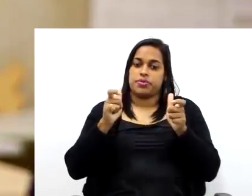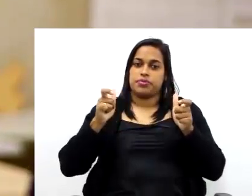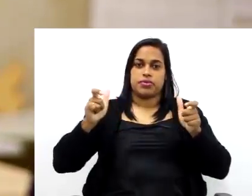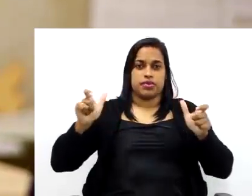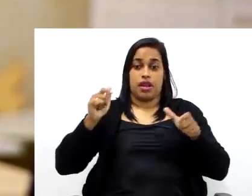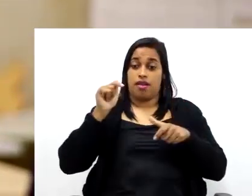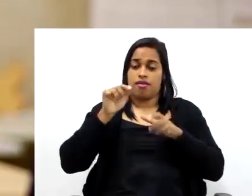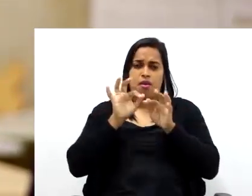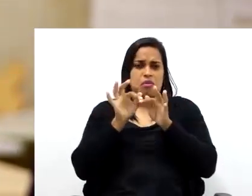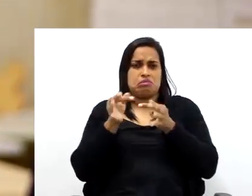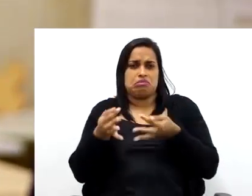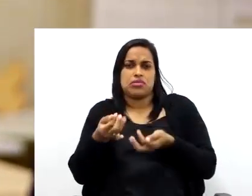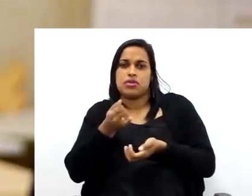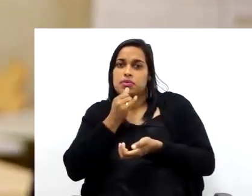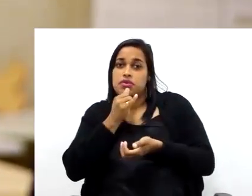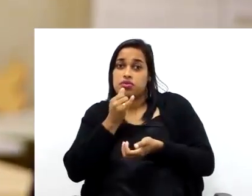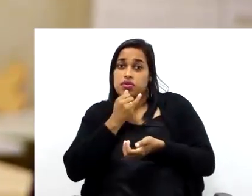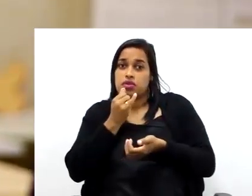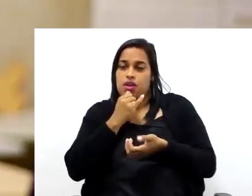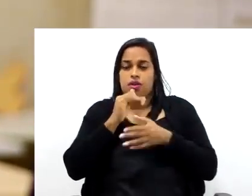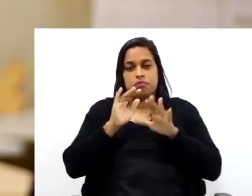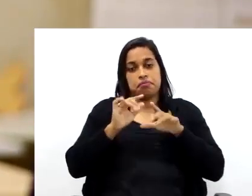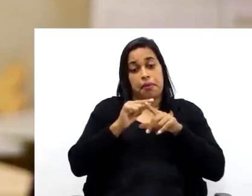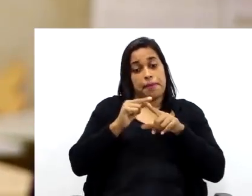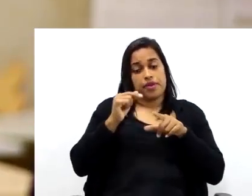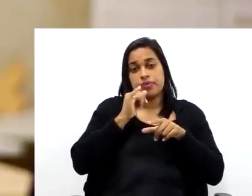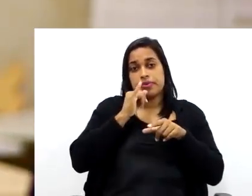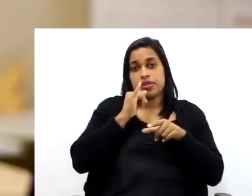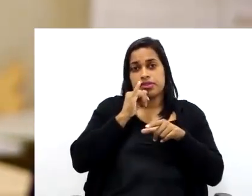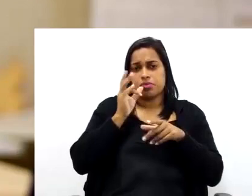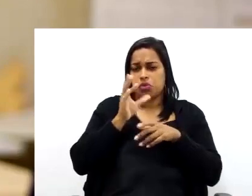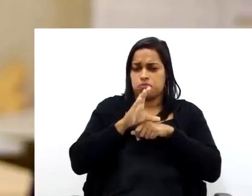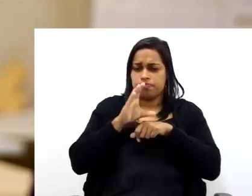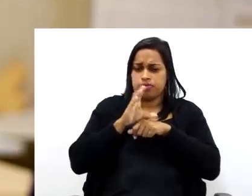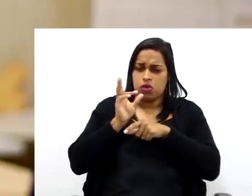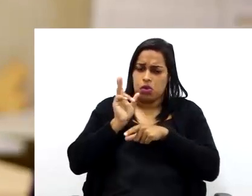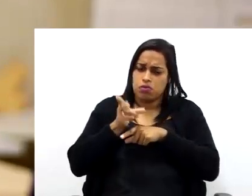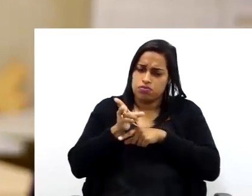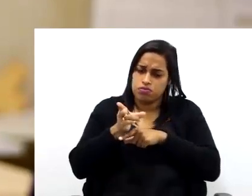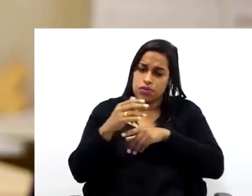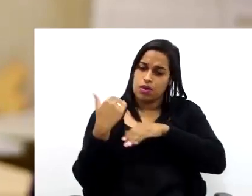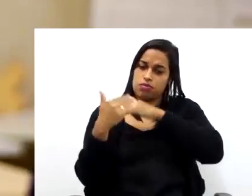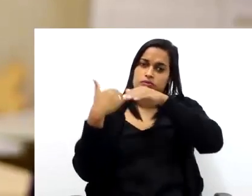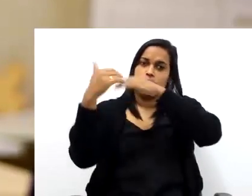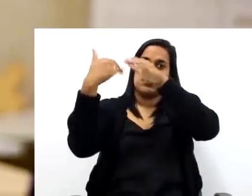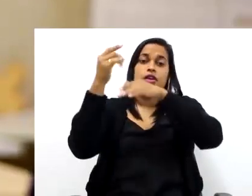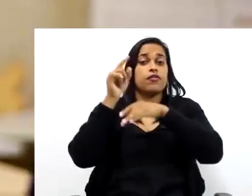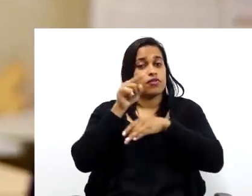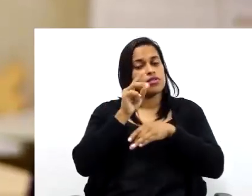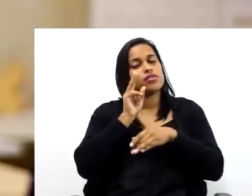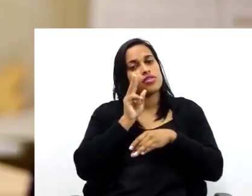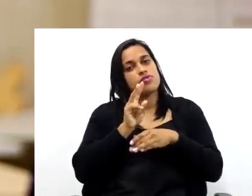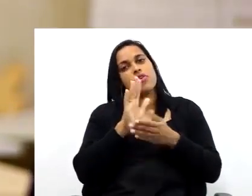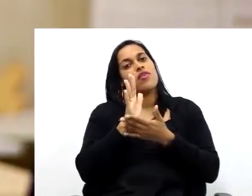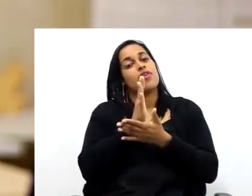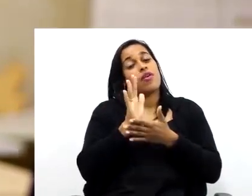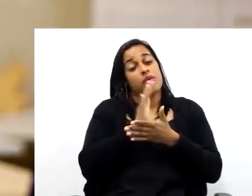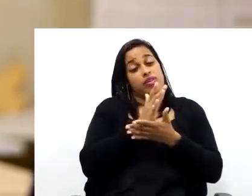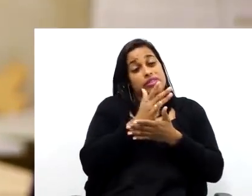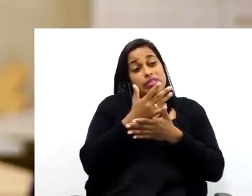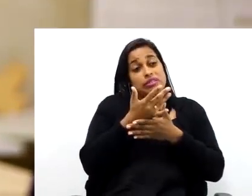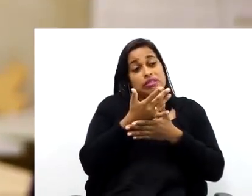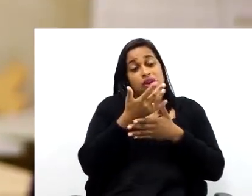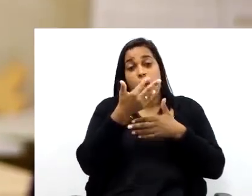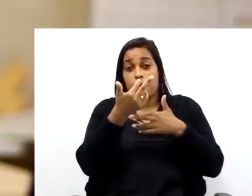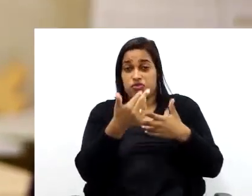exemplo uma simples caneta, mas à medida que o curso for avançando, vocês vão se deparar com peças um pouco mais